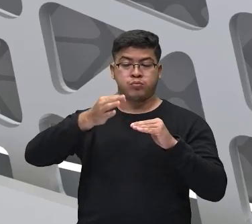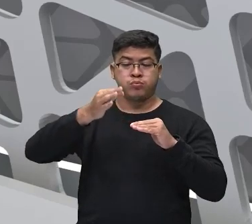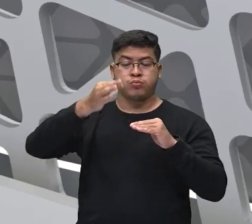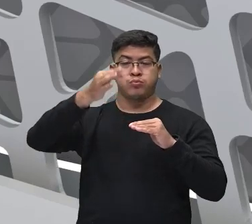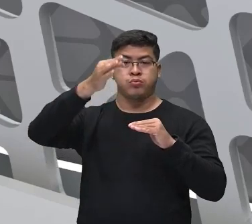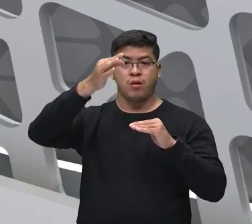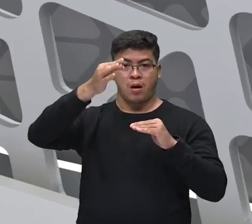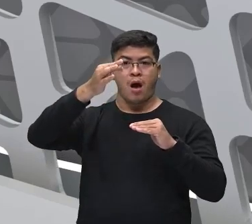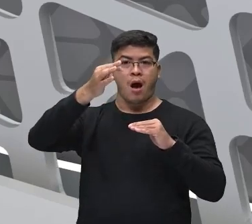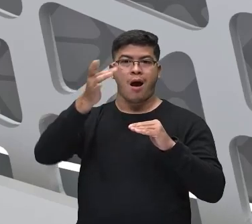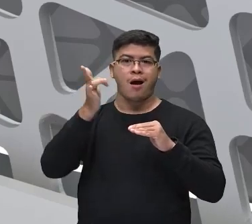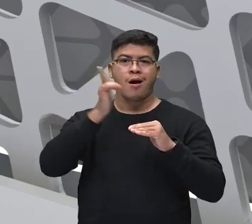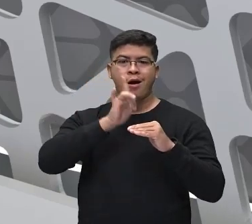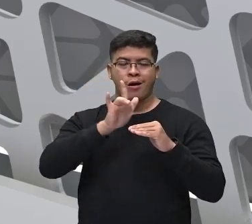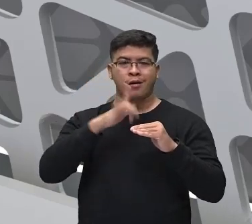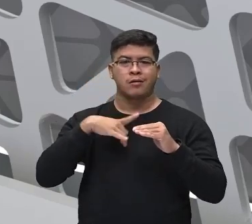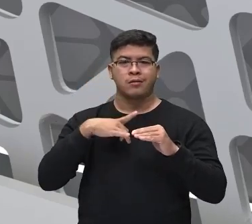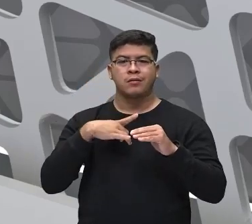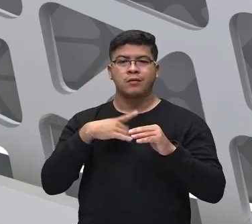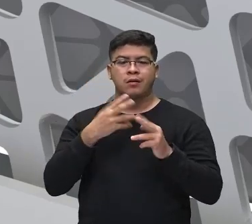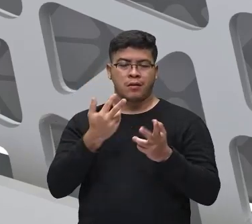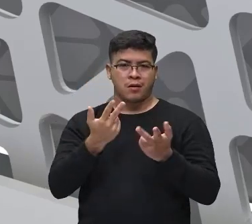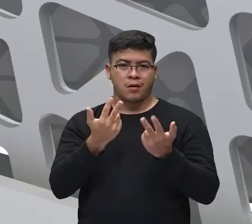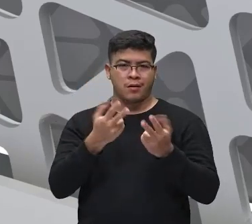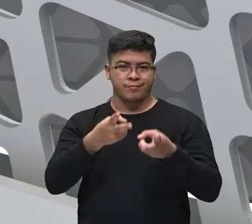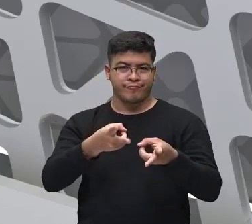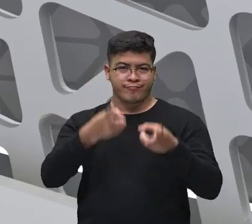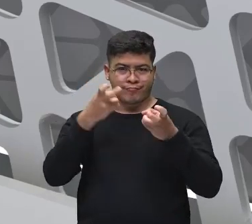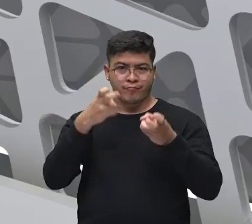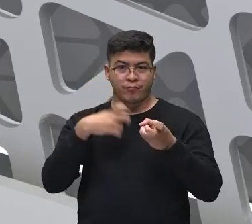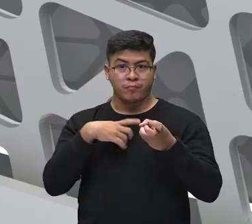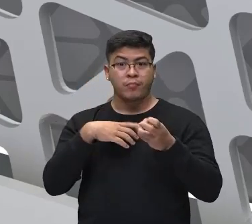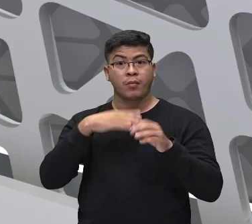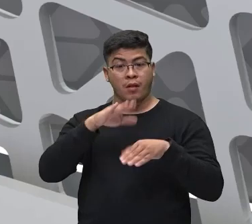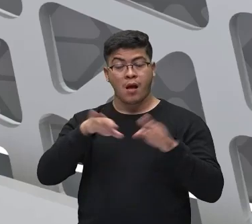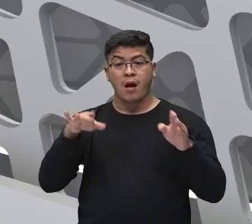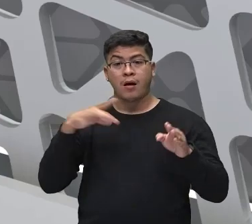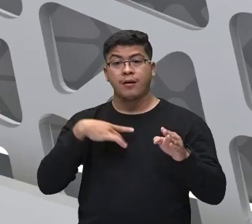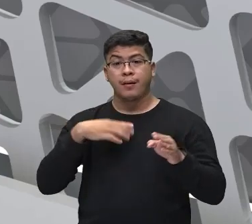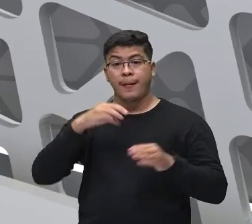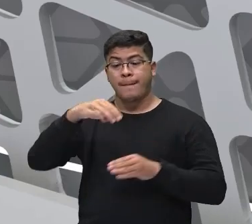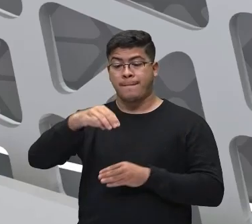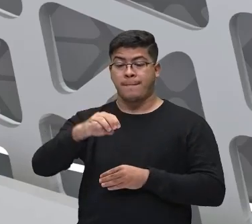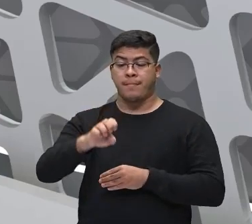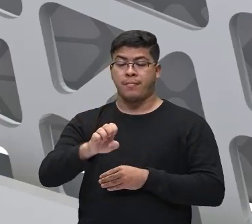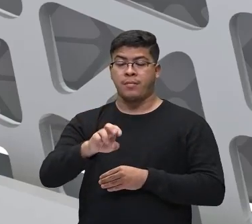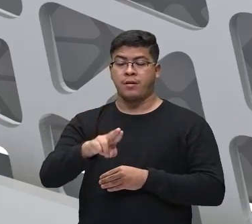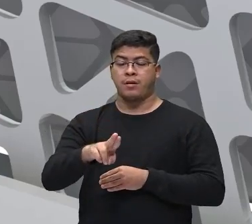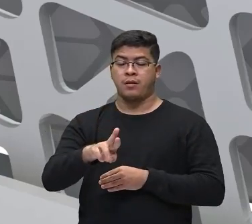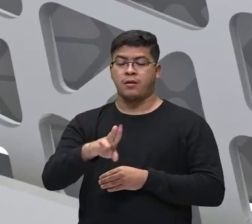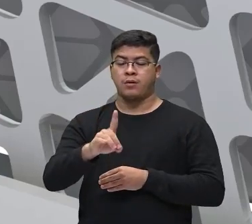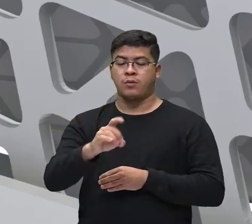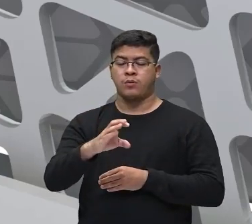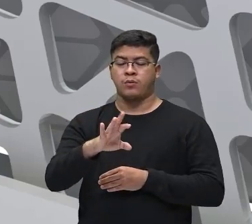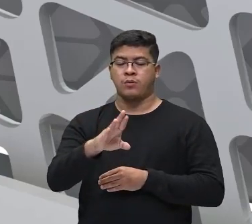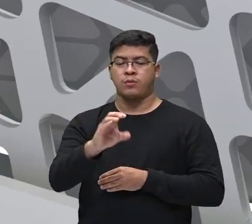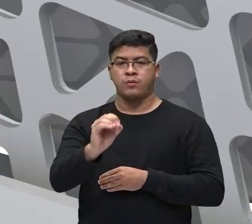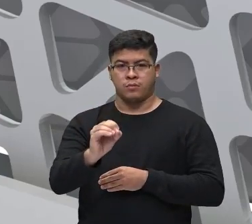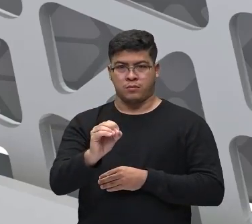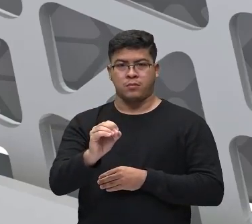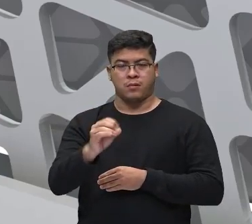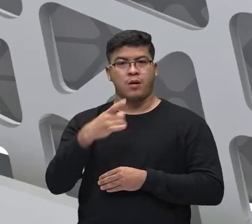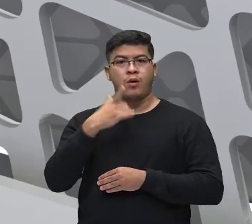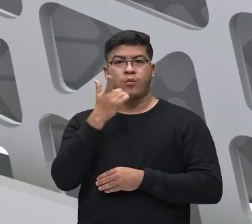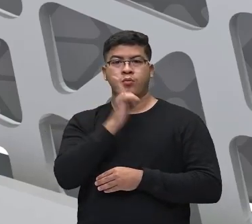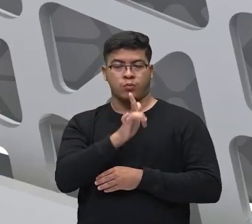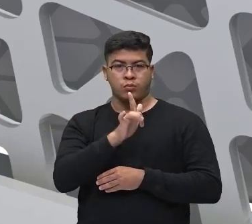temperatura. É dessa forma que funciona um termômetro de mercúrio. Quando o mercúrio é aquecido, ele